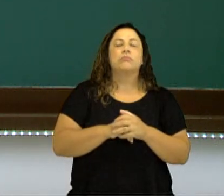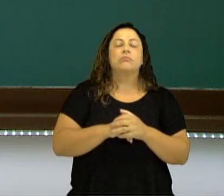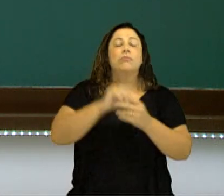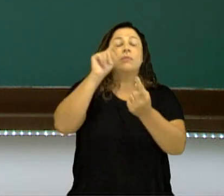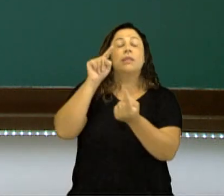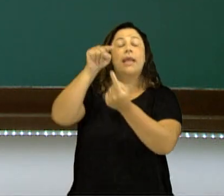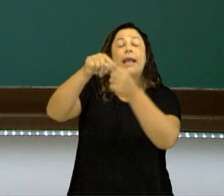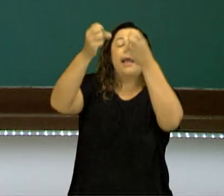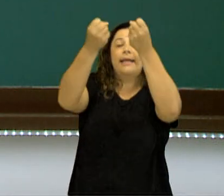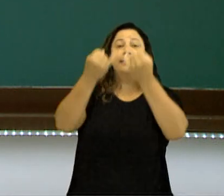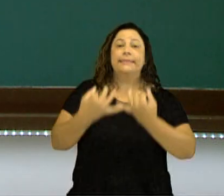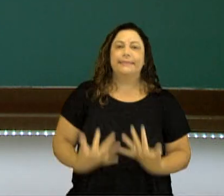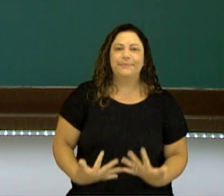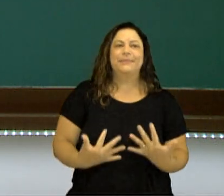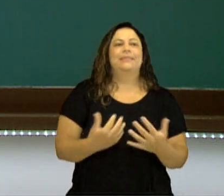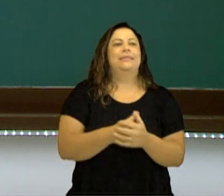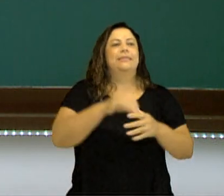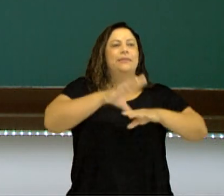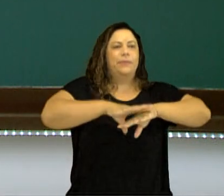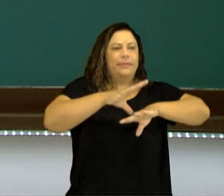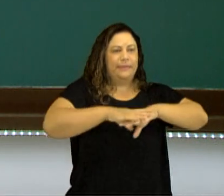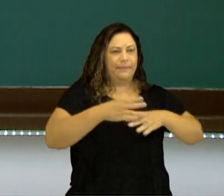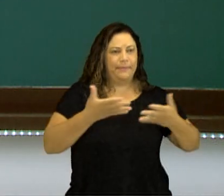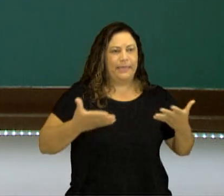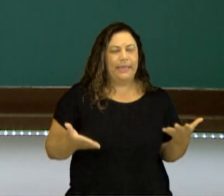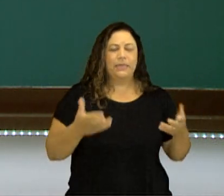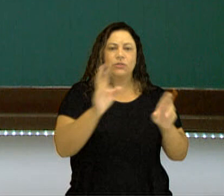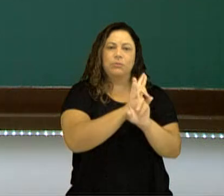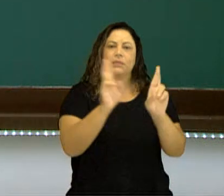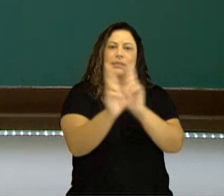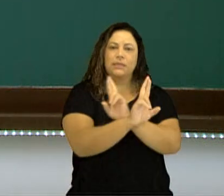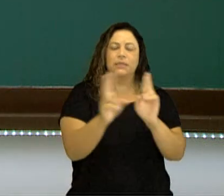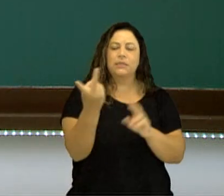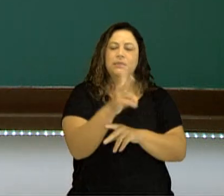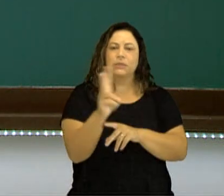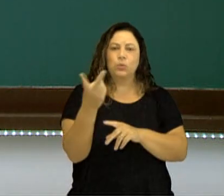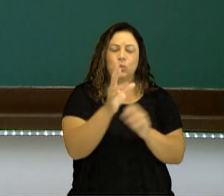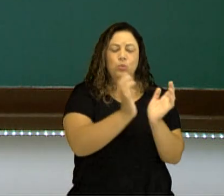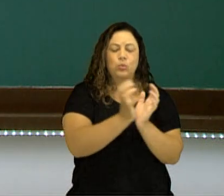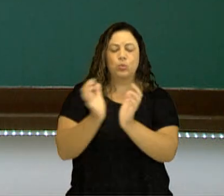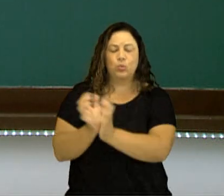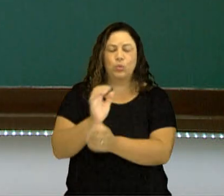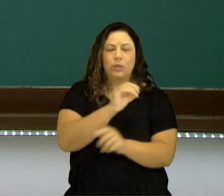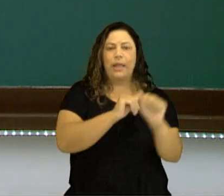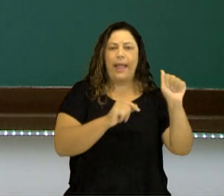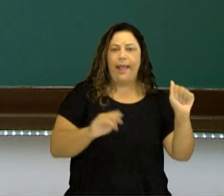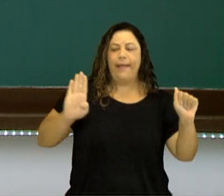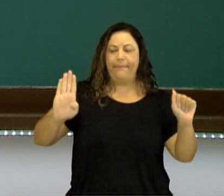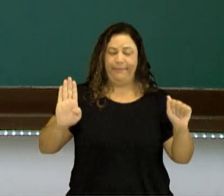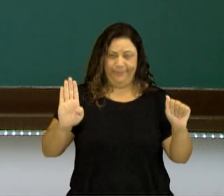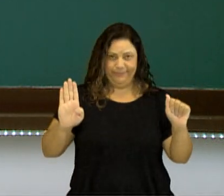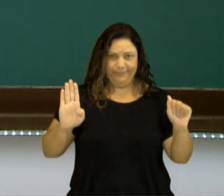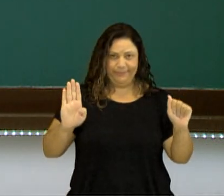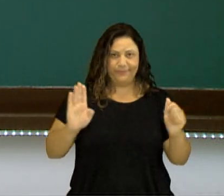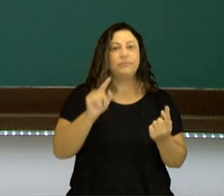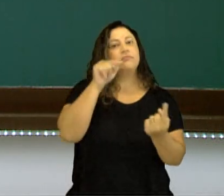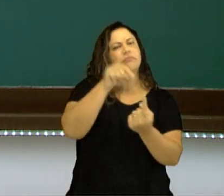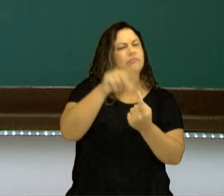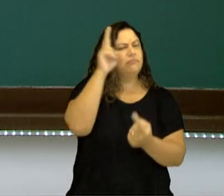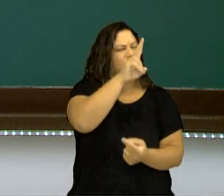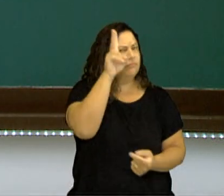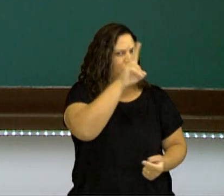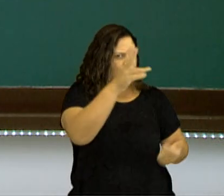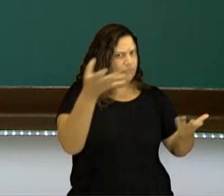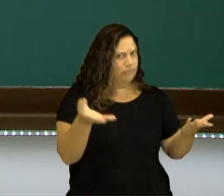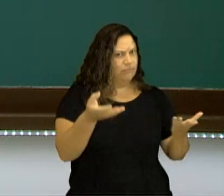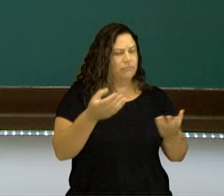função, definição matemática e formal, uma relação entre dois conjuntos, A e B, lembra o objetivo da aula?